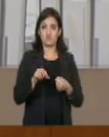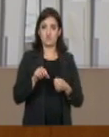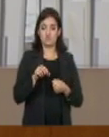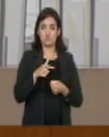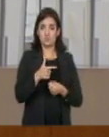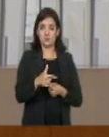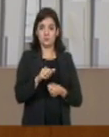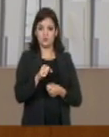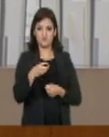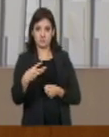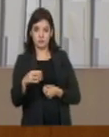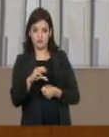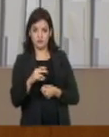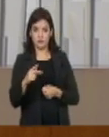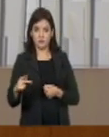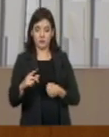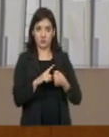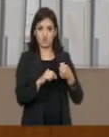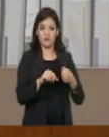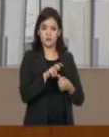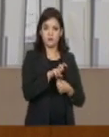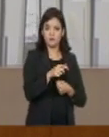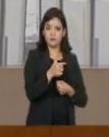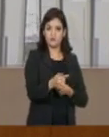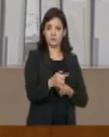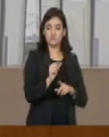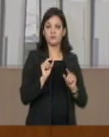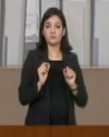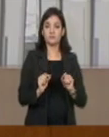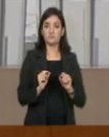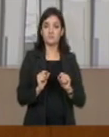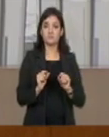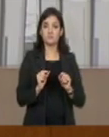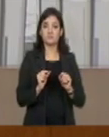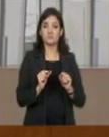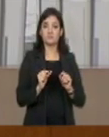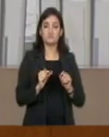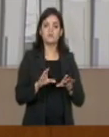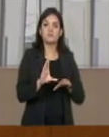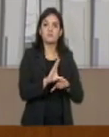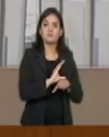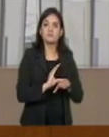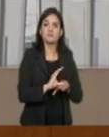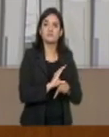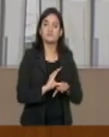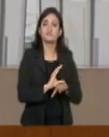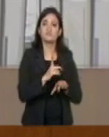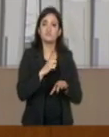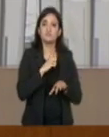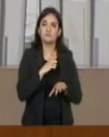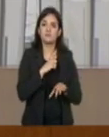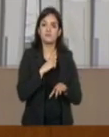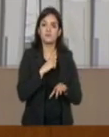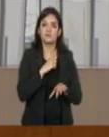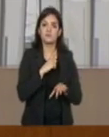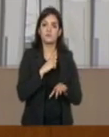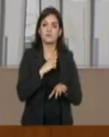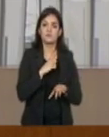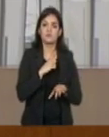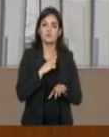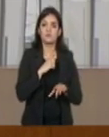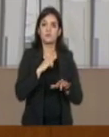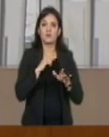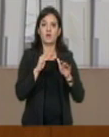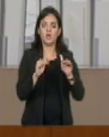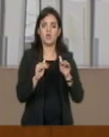Penal, a estatura constitucional que estabelece a